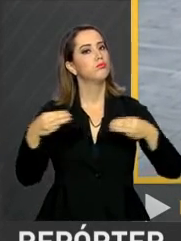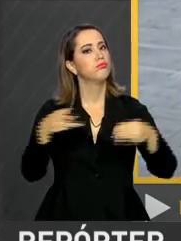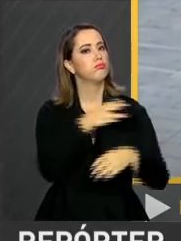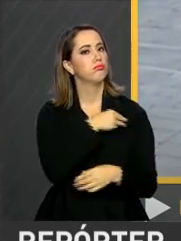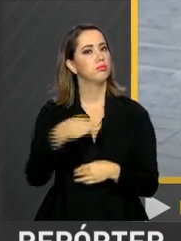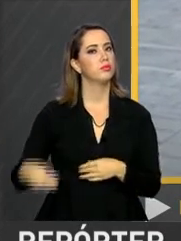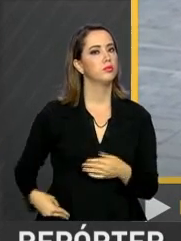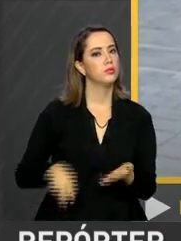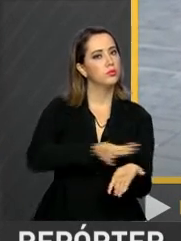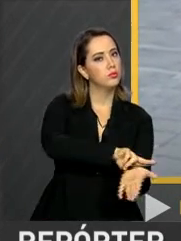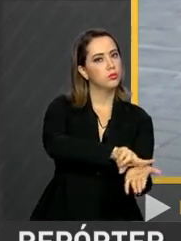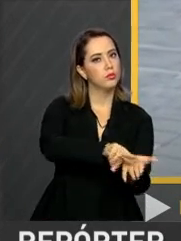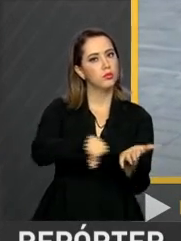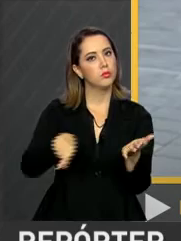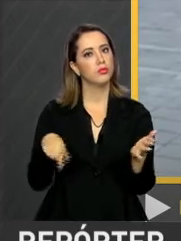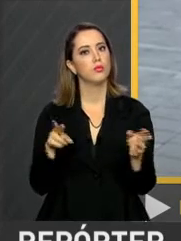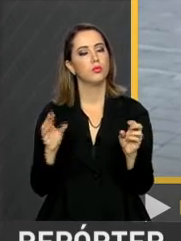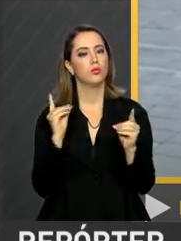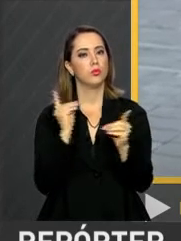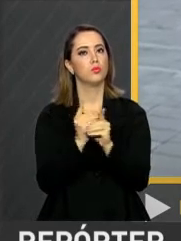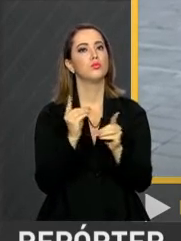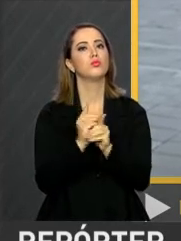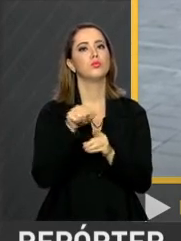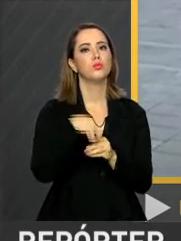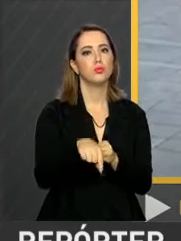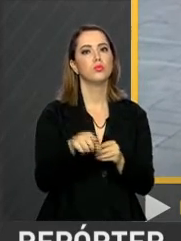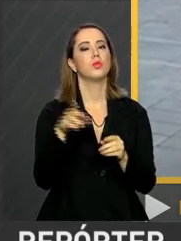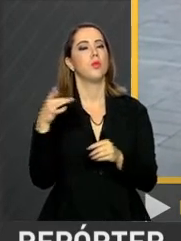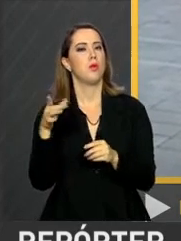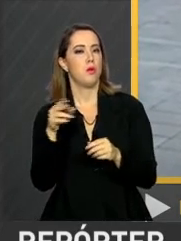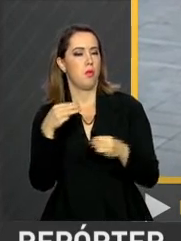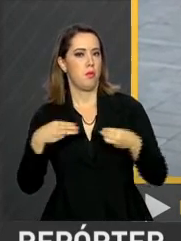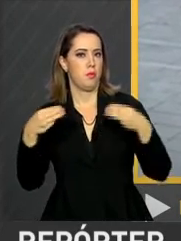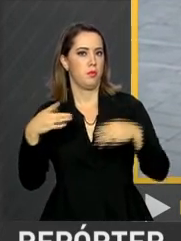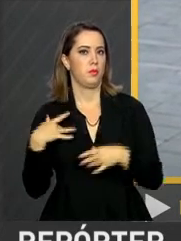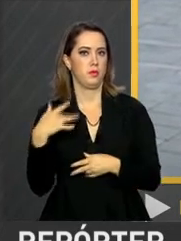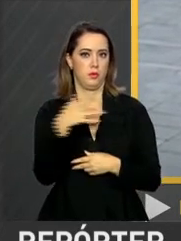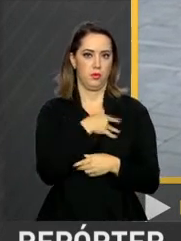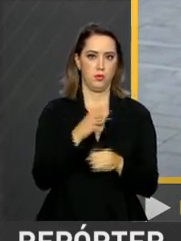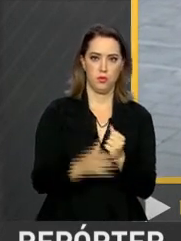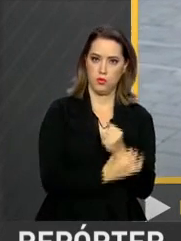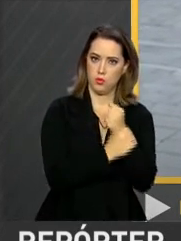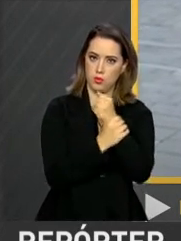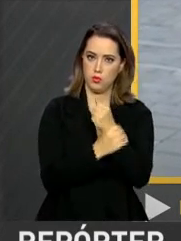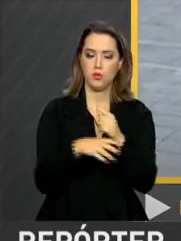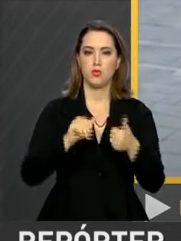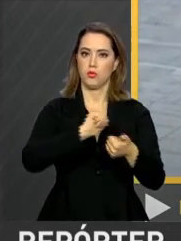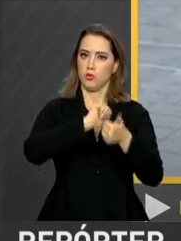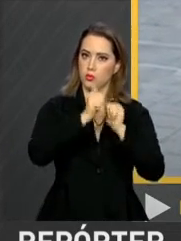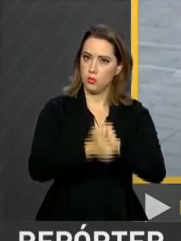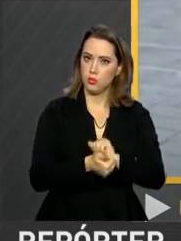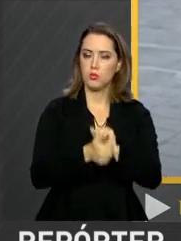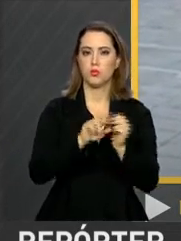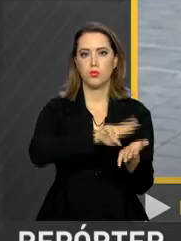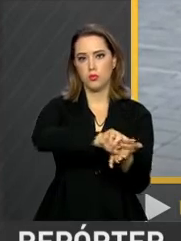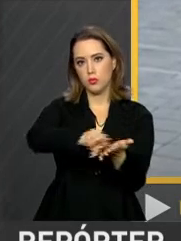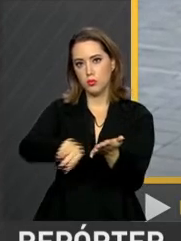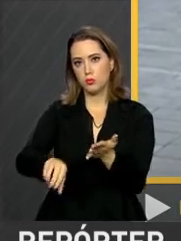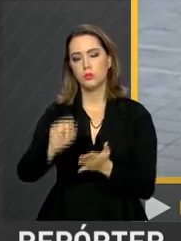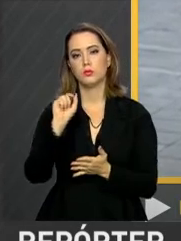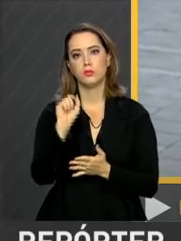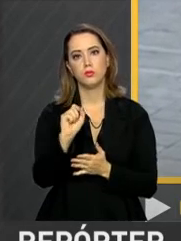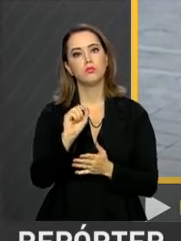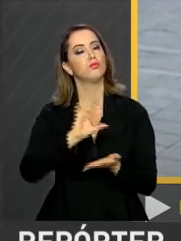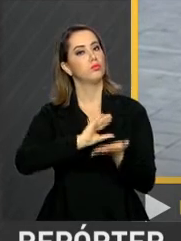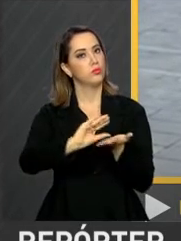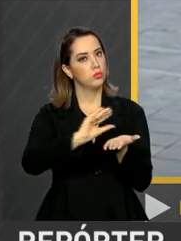com a organização do evento o ministério da saúde ministério da defesa e claro ministério do esporte ao todo os investimentos do